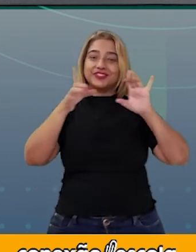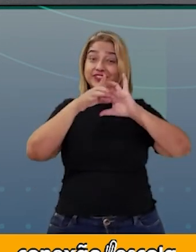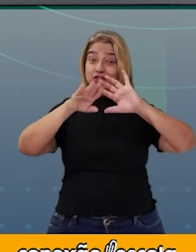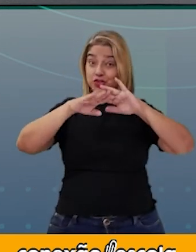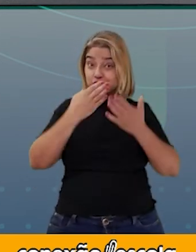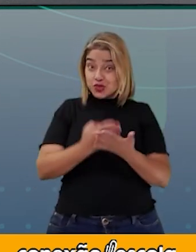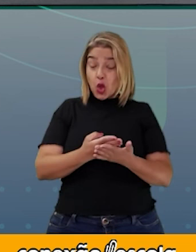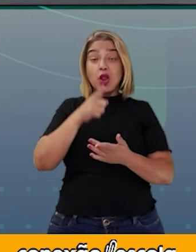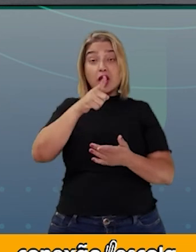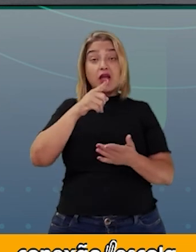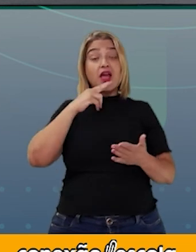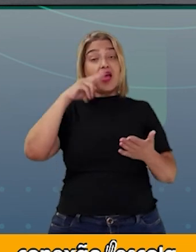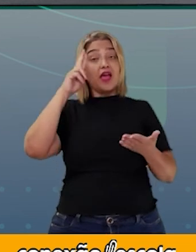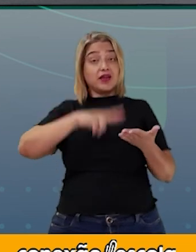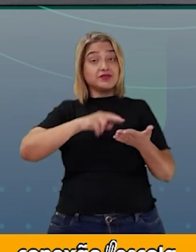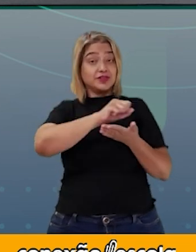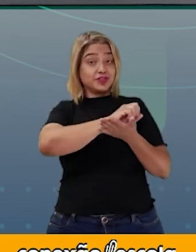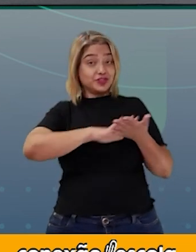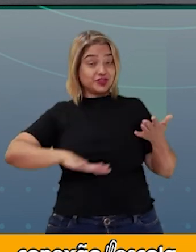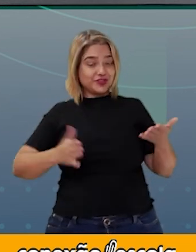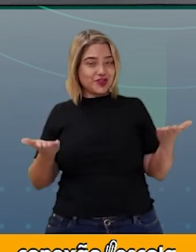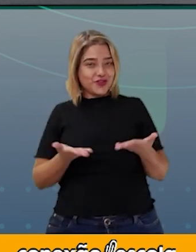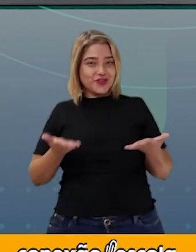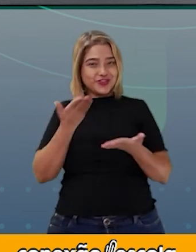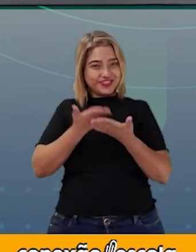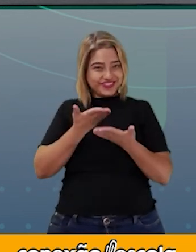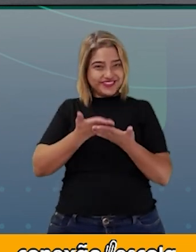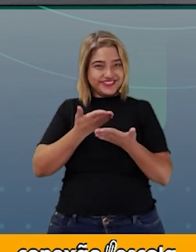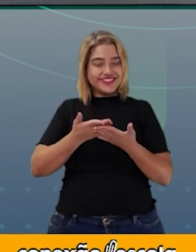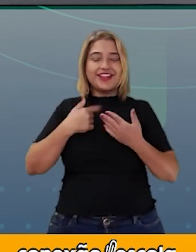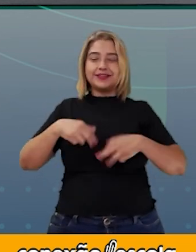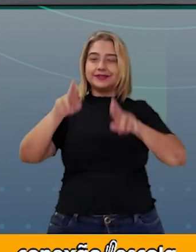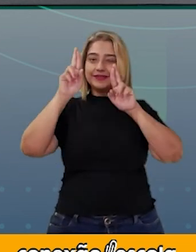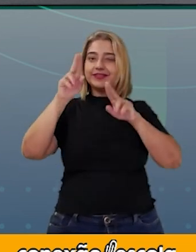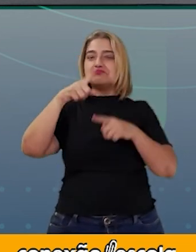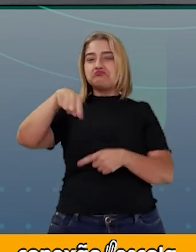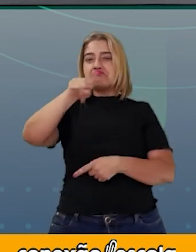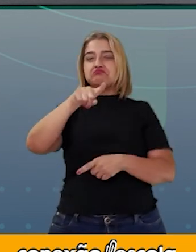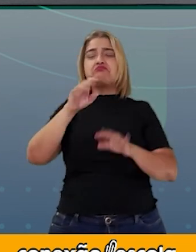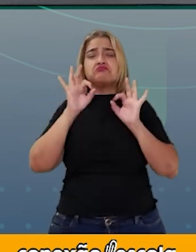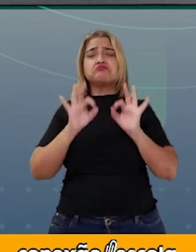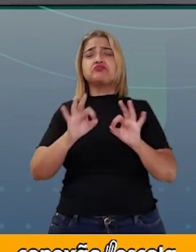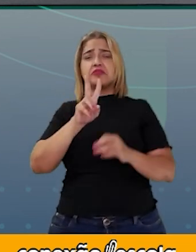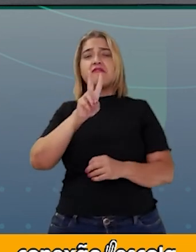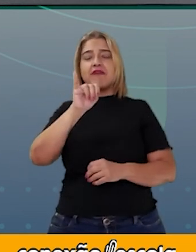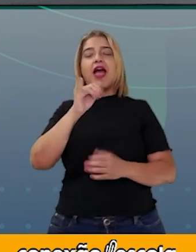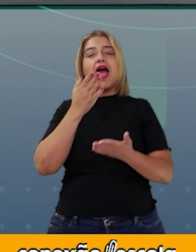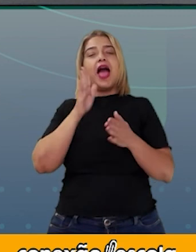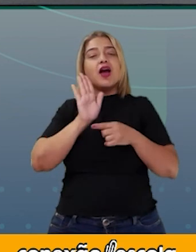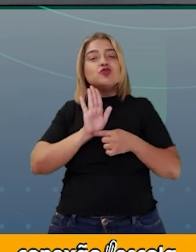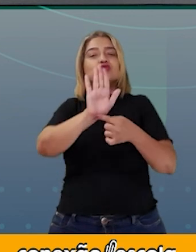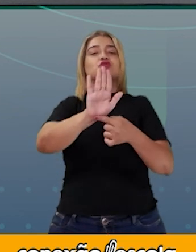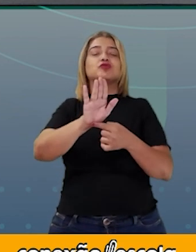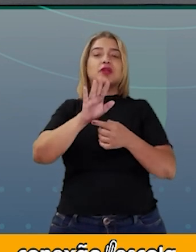uma atividade sobre essa nossa aula. Tenho certeza que vai te ajudar muito na produção de textos